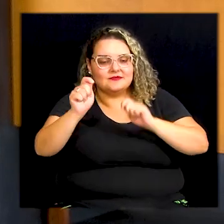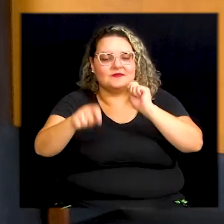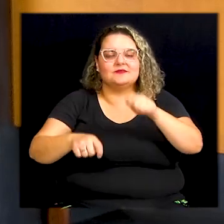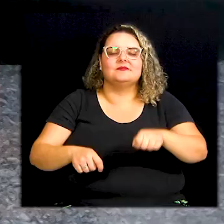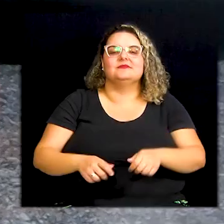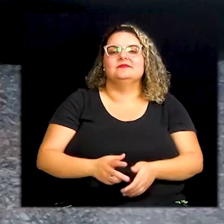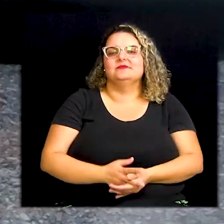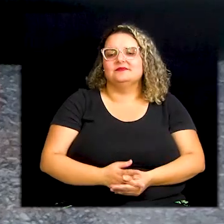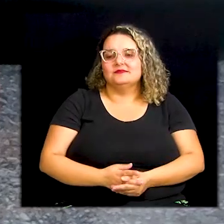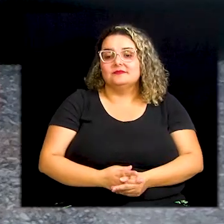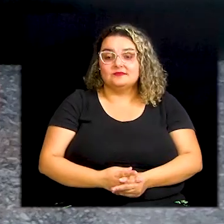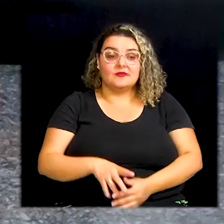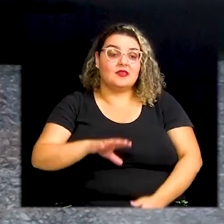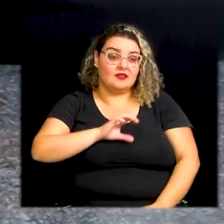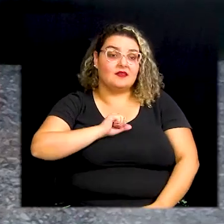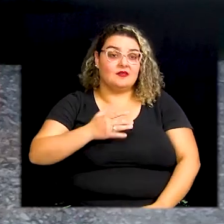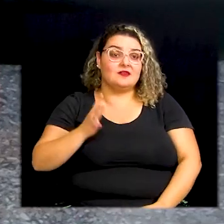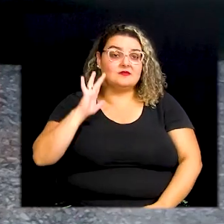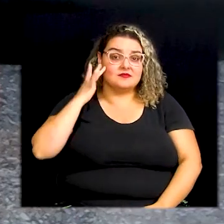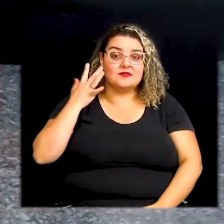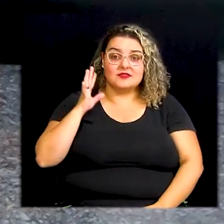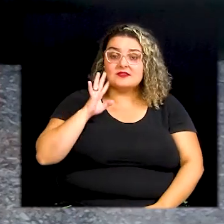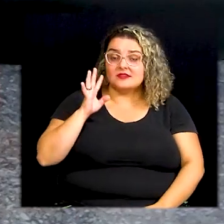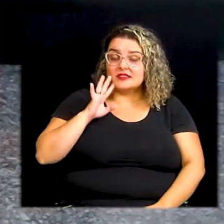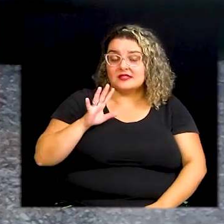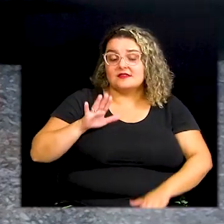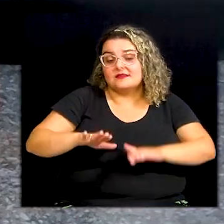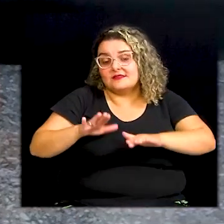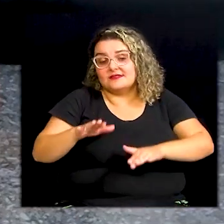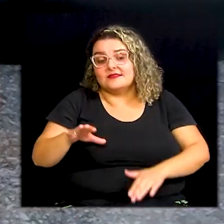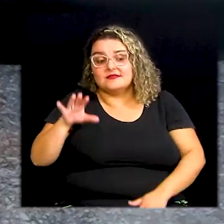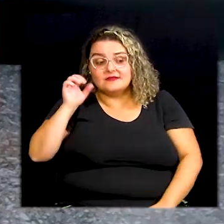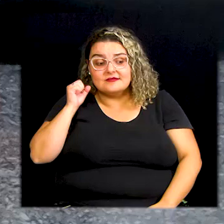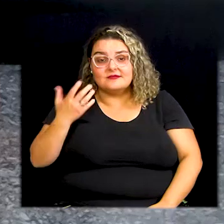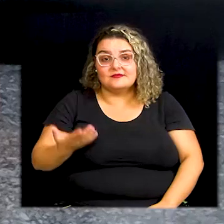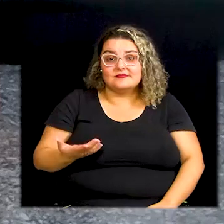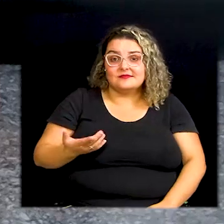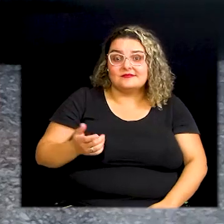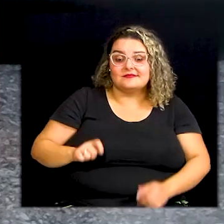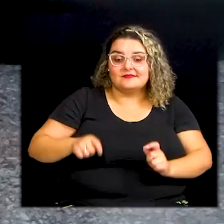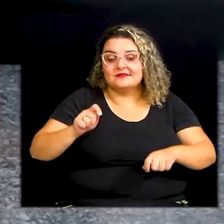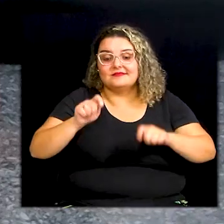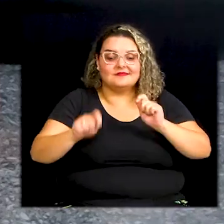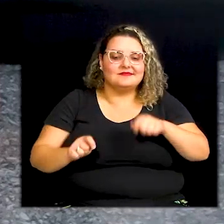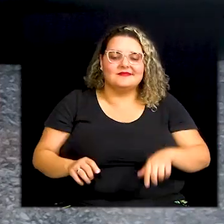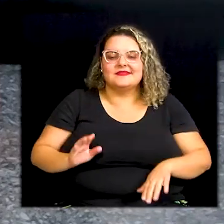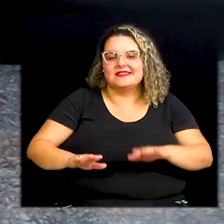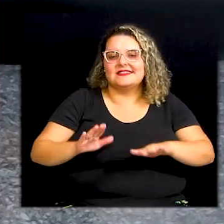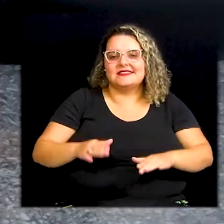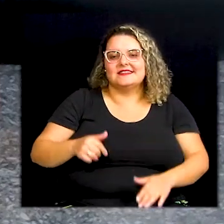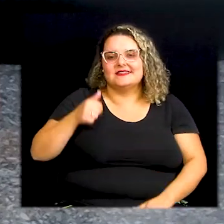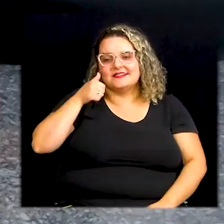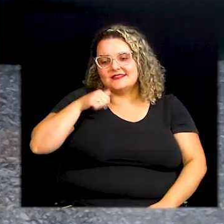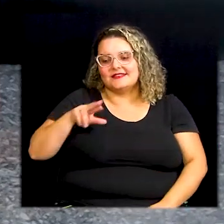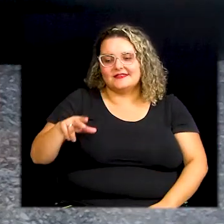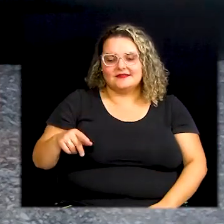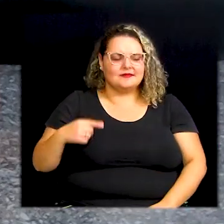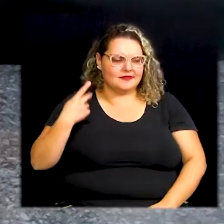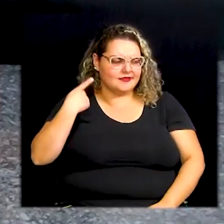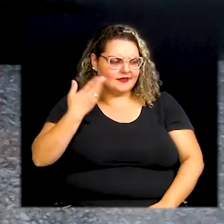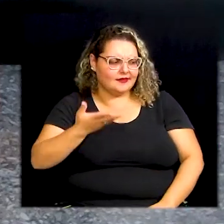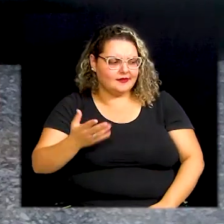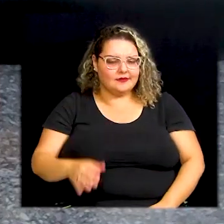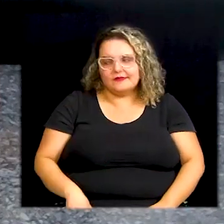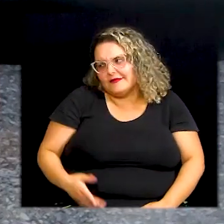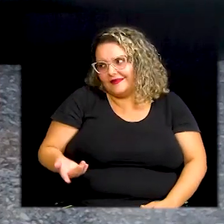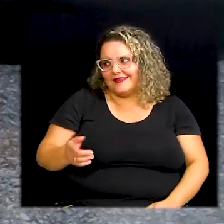bateria. E eu gosto também, eu acho uma coisa legal. Às vezes eu fico escutando música no carro, começo a batucar ali às vezes. Minha irmã até fica me chamando de louco,